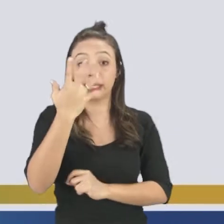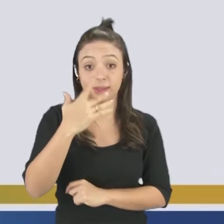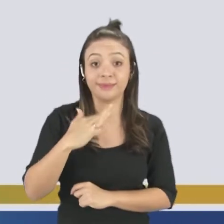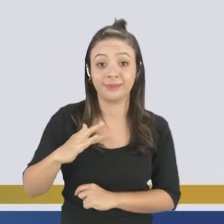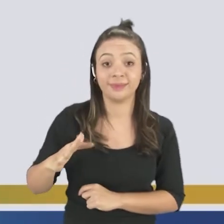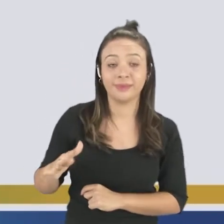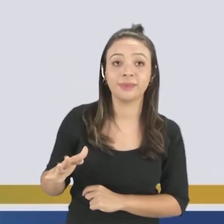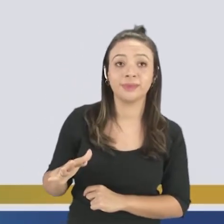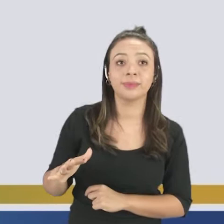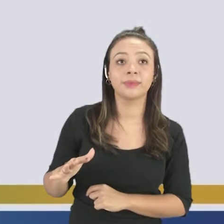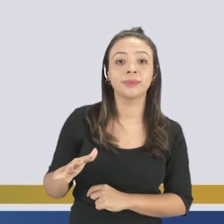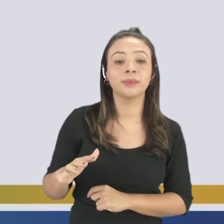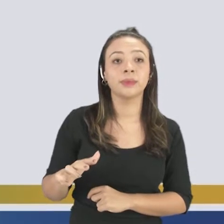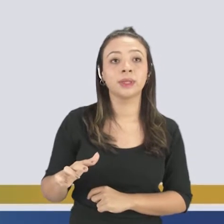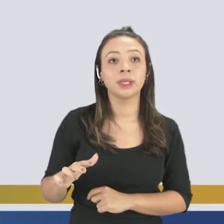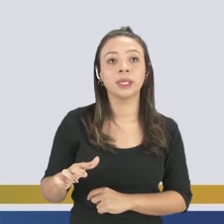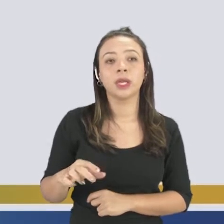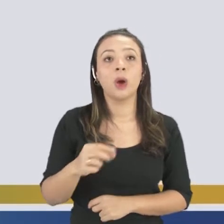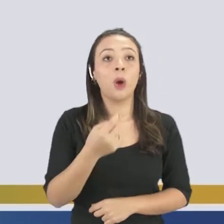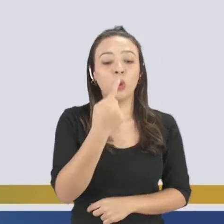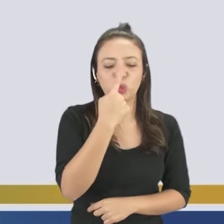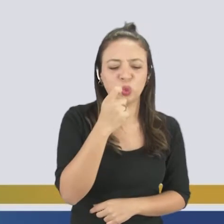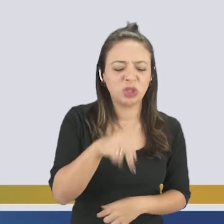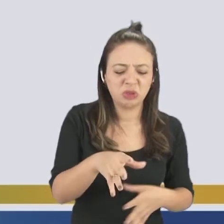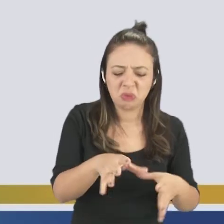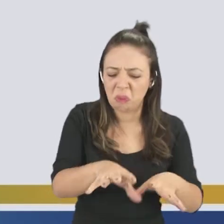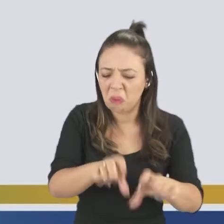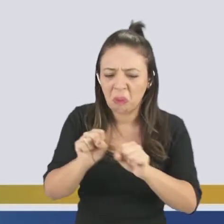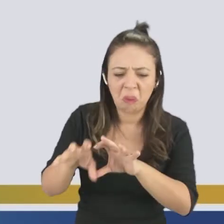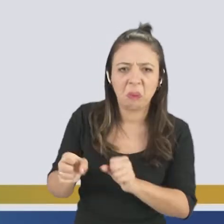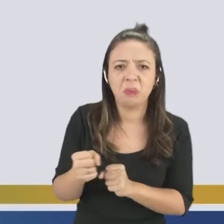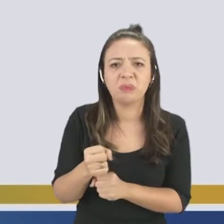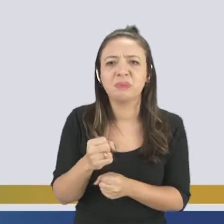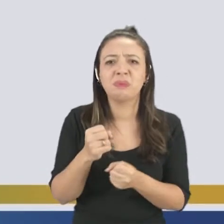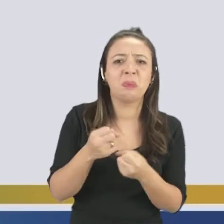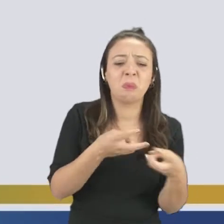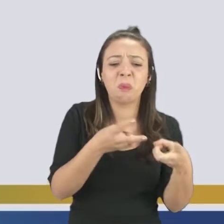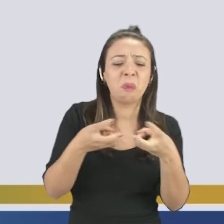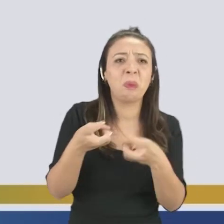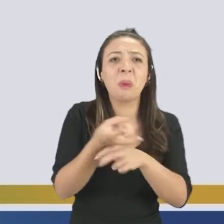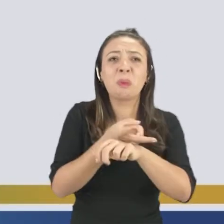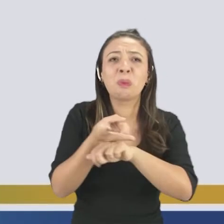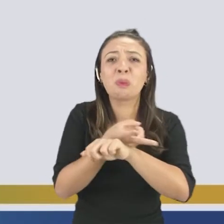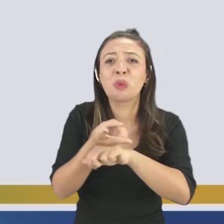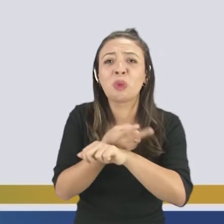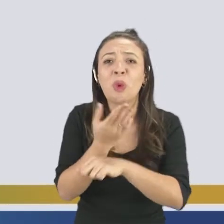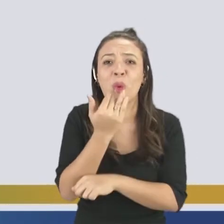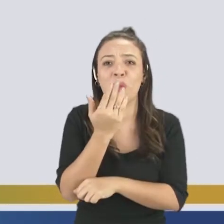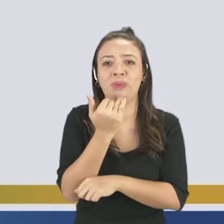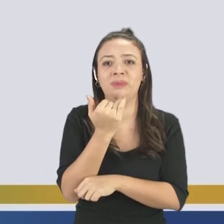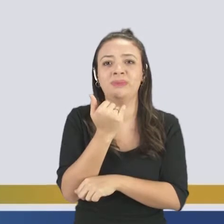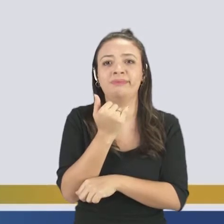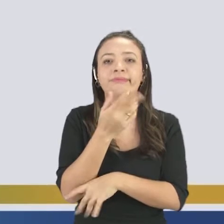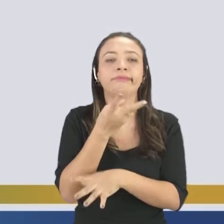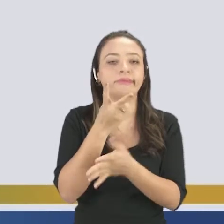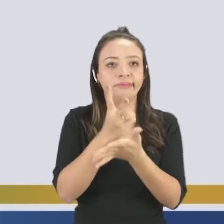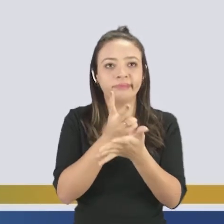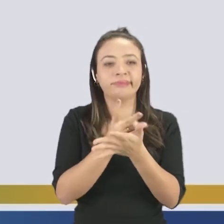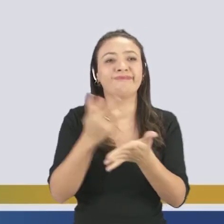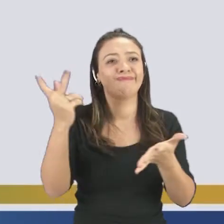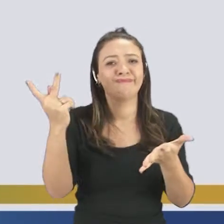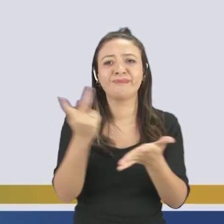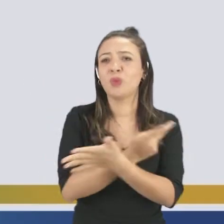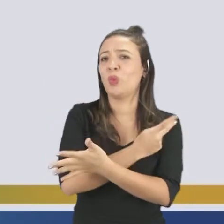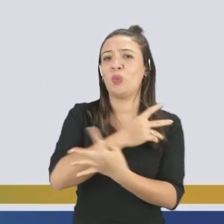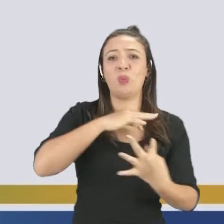que estão nos lixões catando alguma coisa para comer. Então, isso é uma coisa que acontece no Brasil